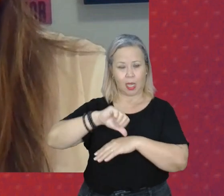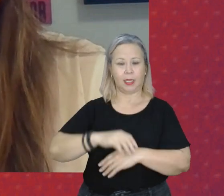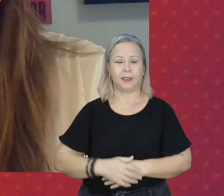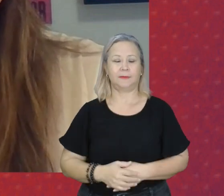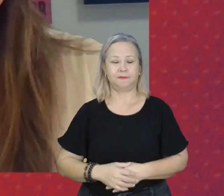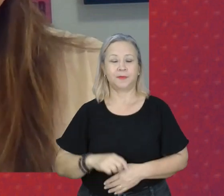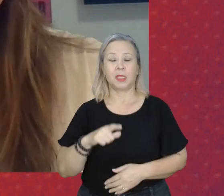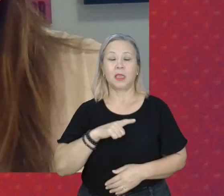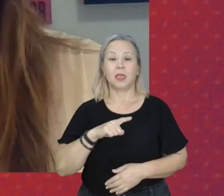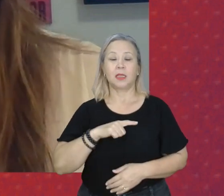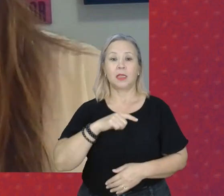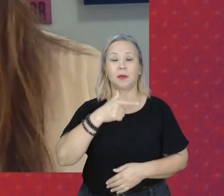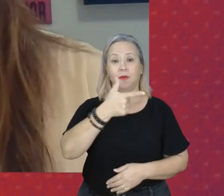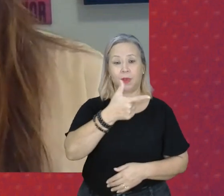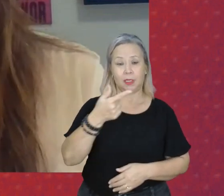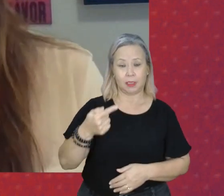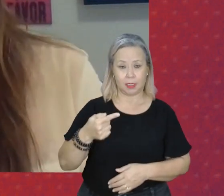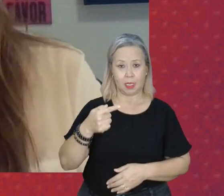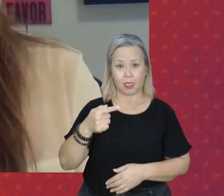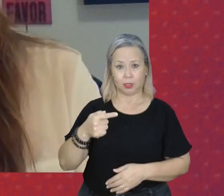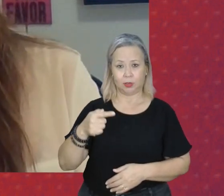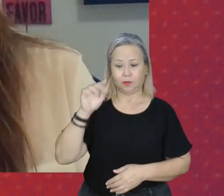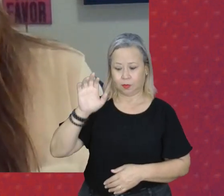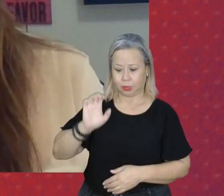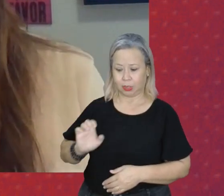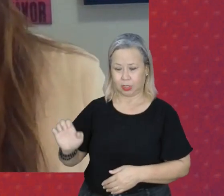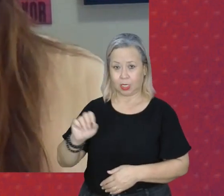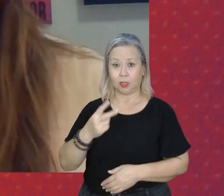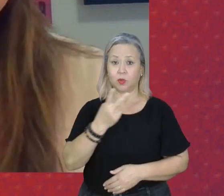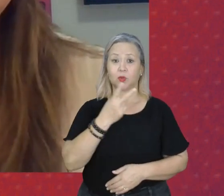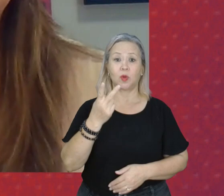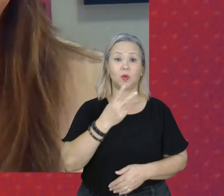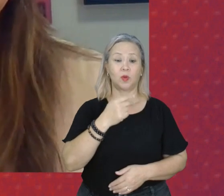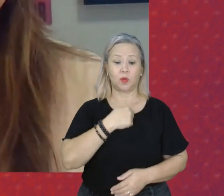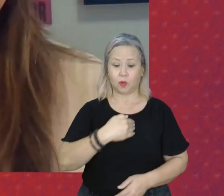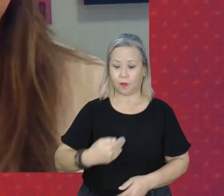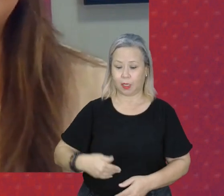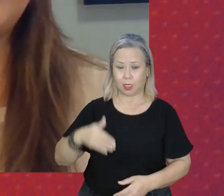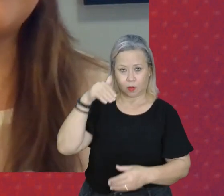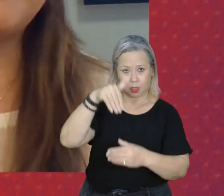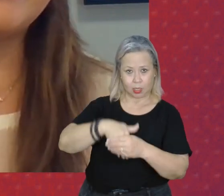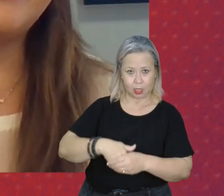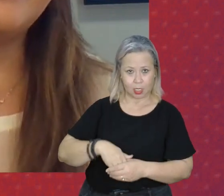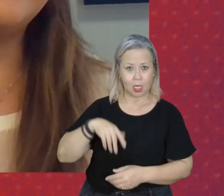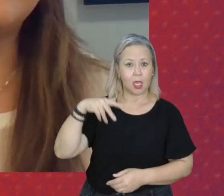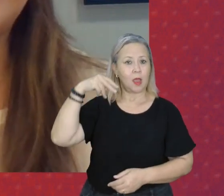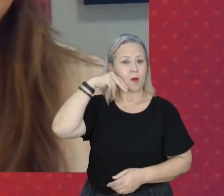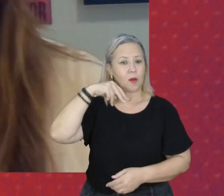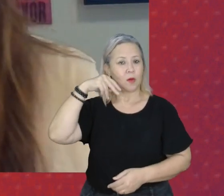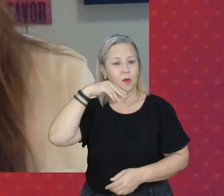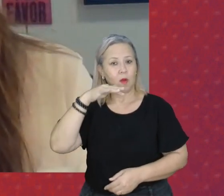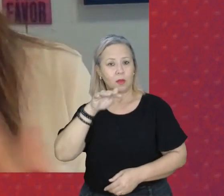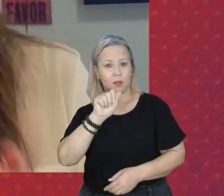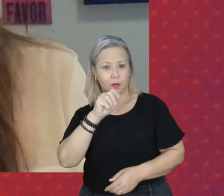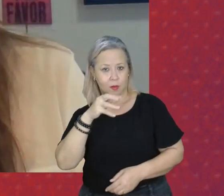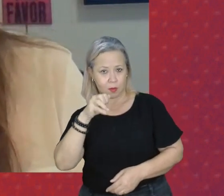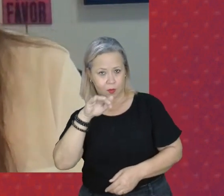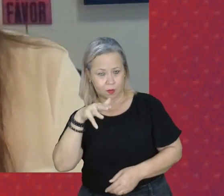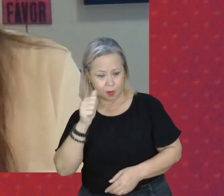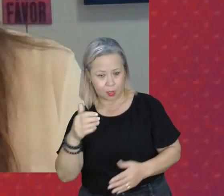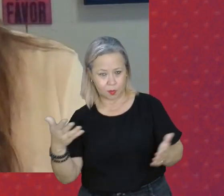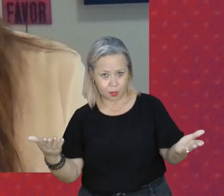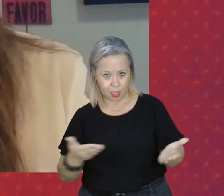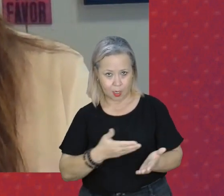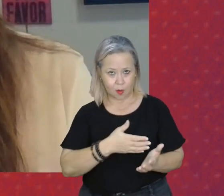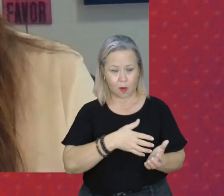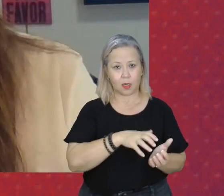da federação, somente 2 governadoras eleitas, né? No Rio Grande do Norte, a Fátima Bezerra, e agora, no